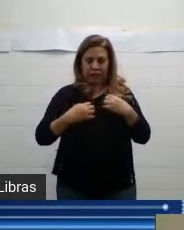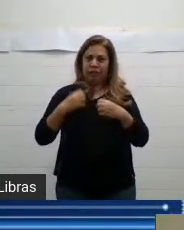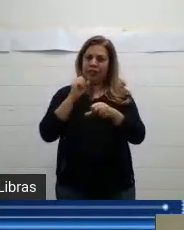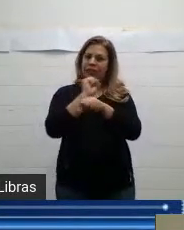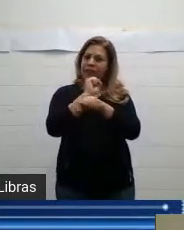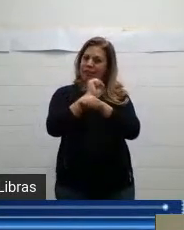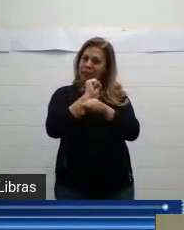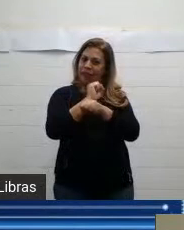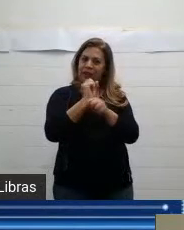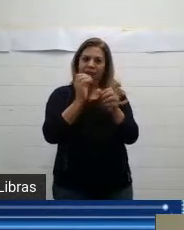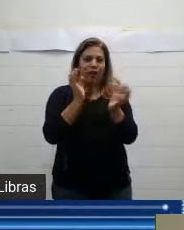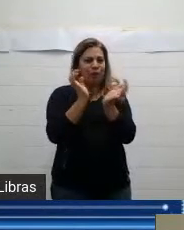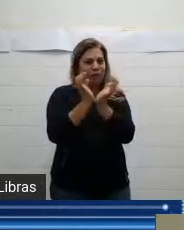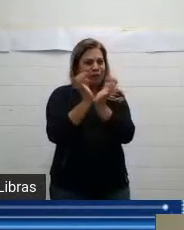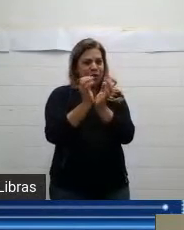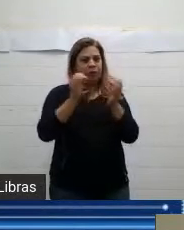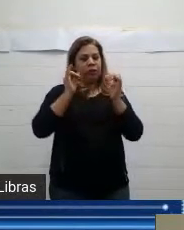Ética.